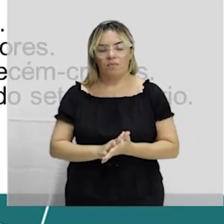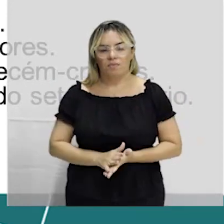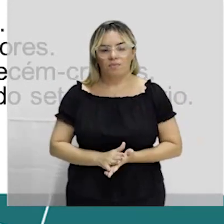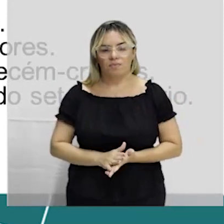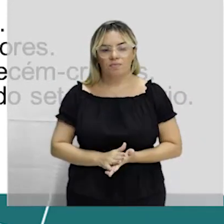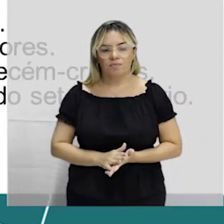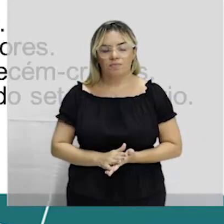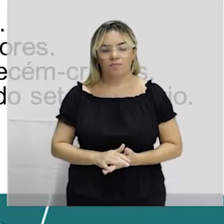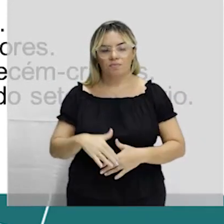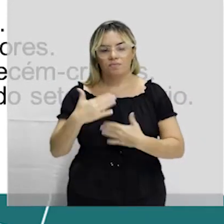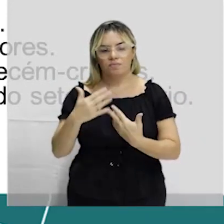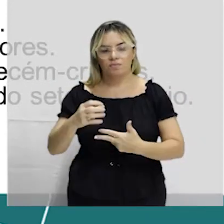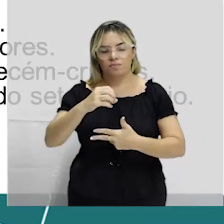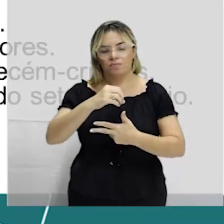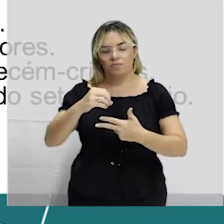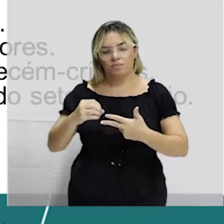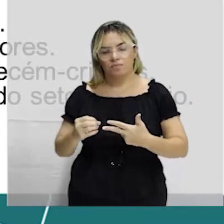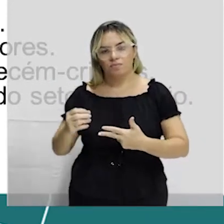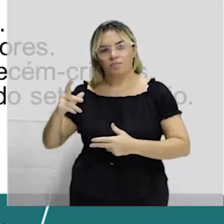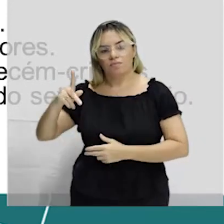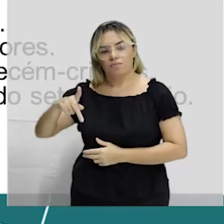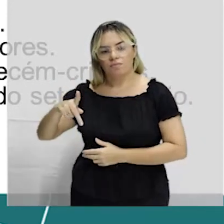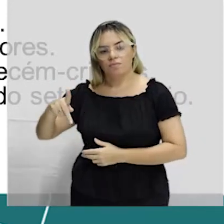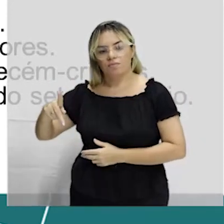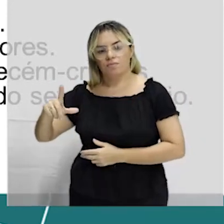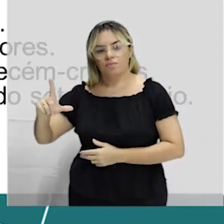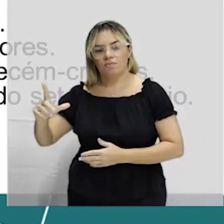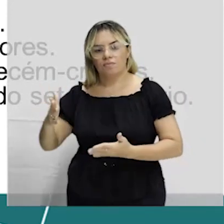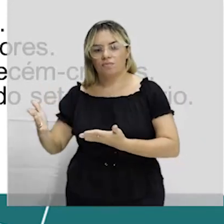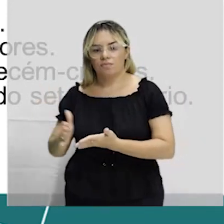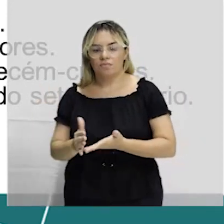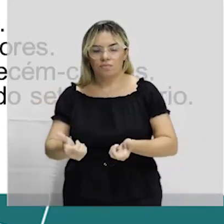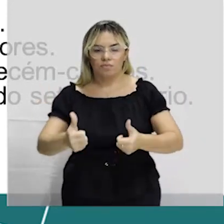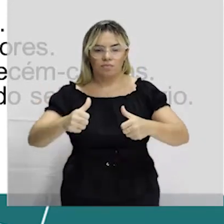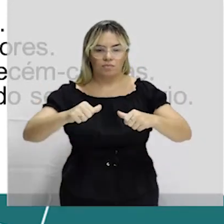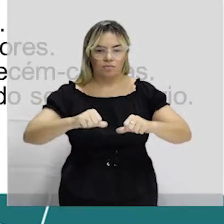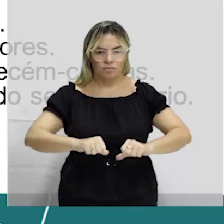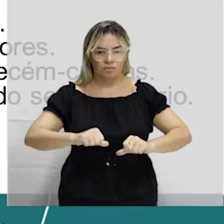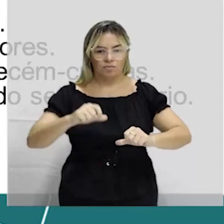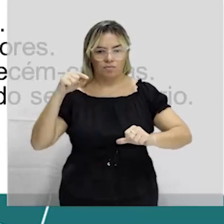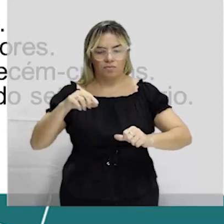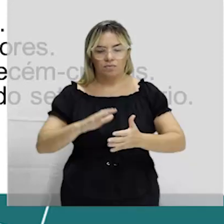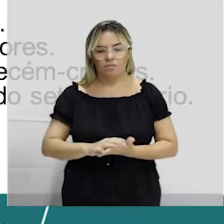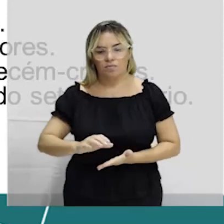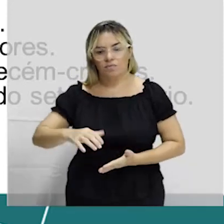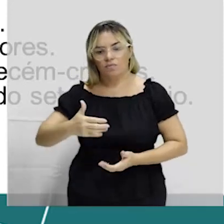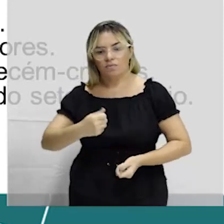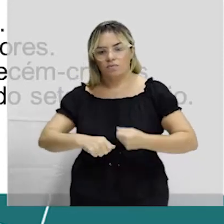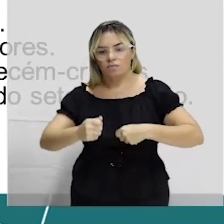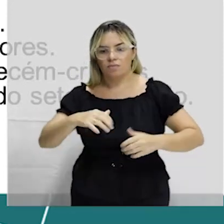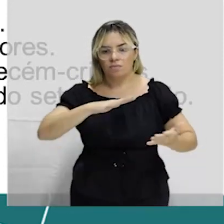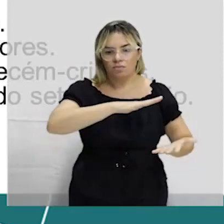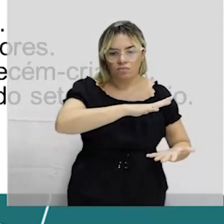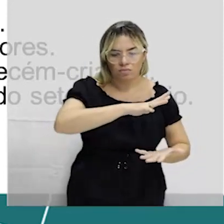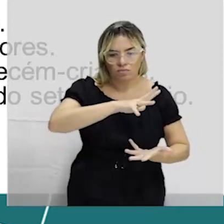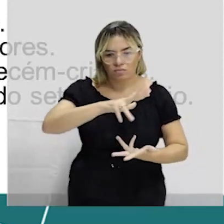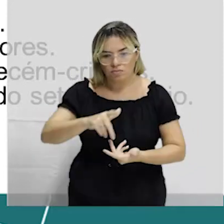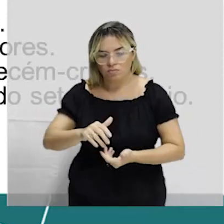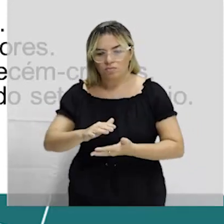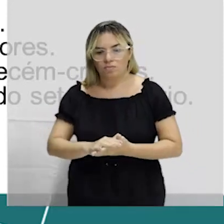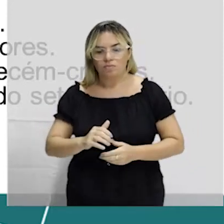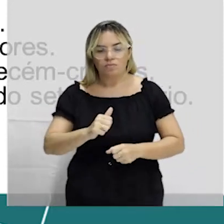Aqui do Enem PPL. A depressão que afetou a economia mundial